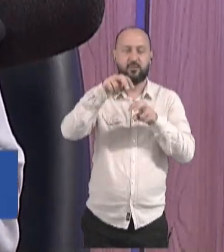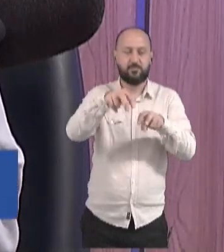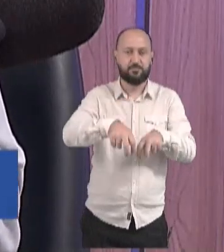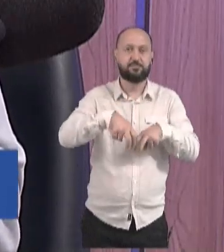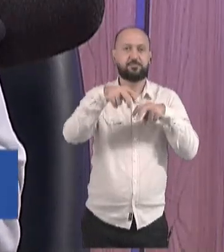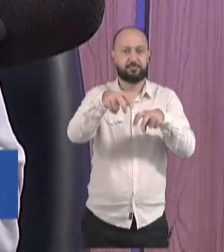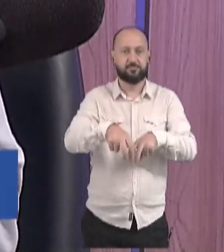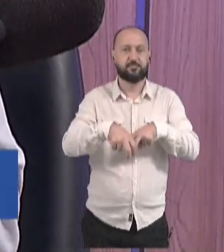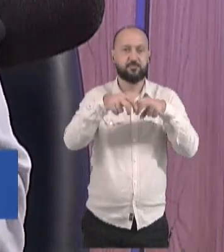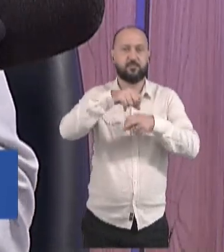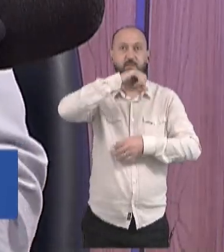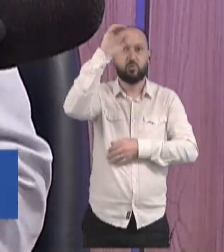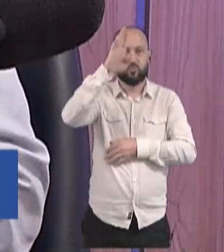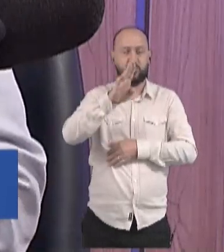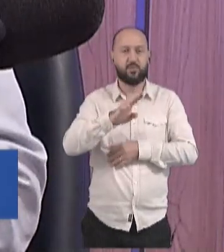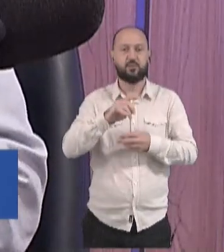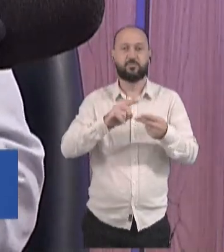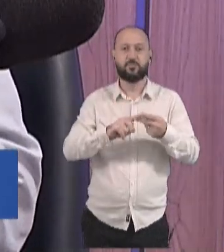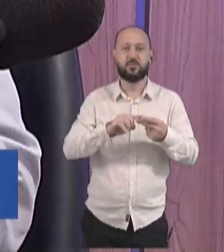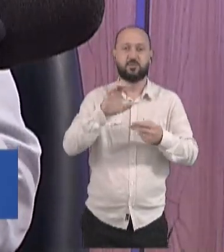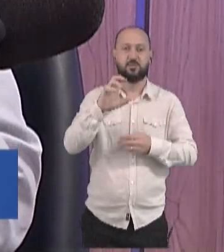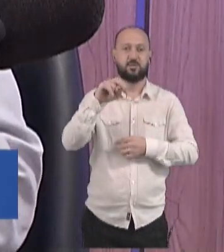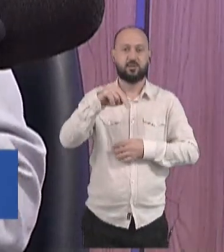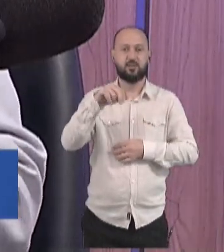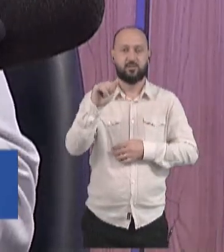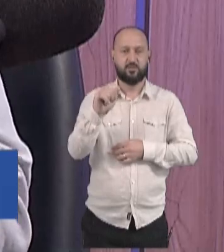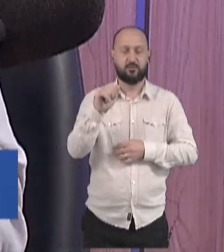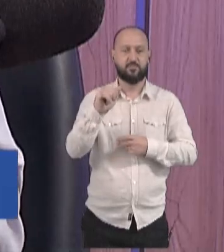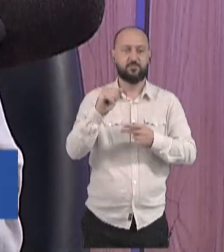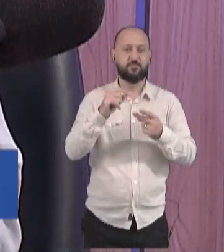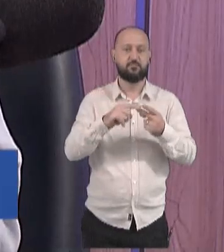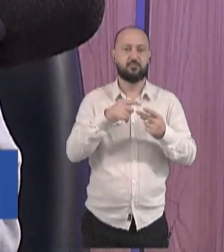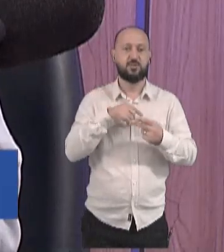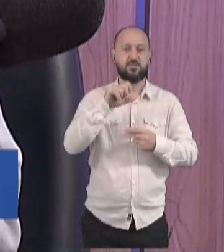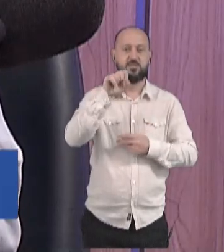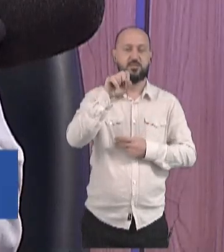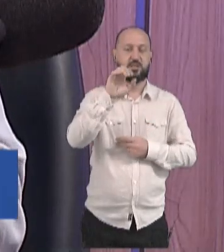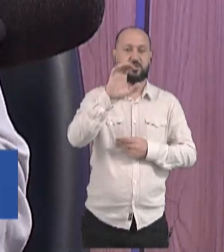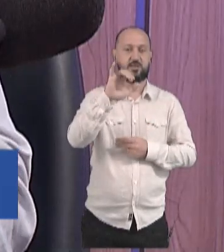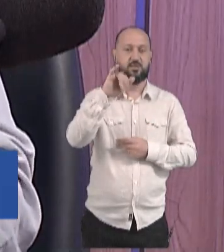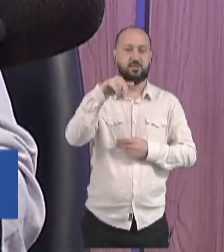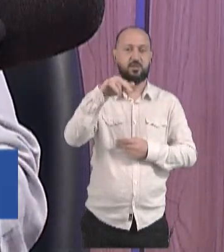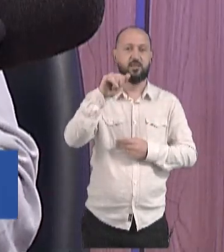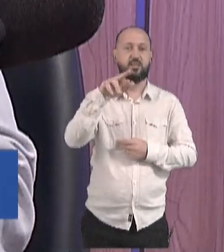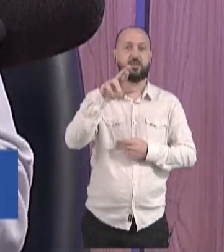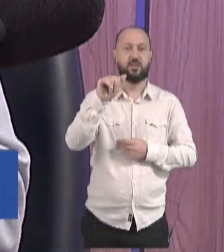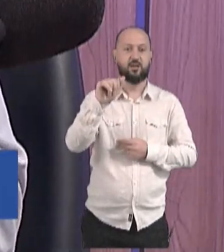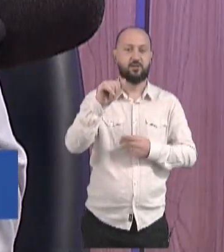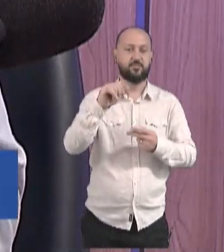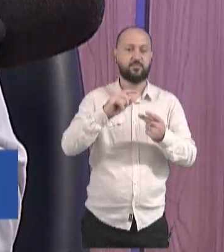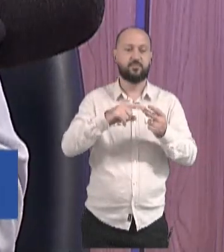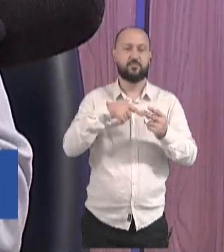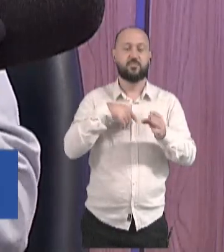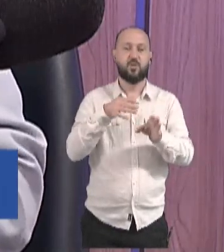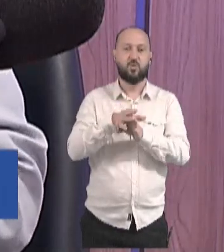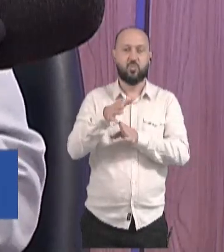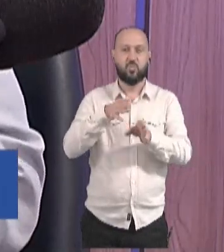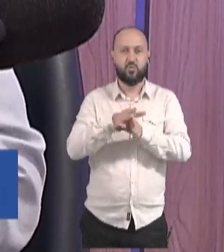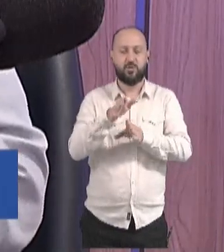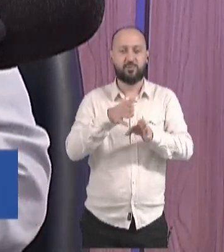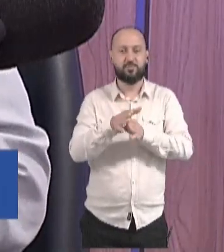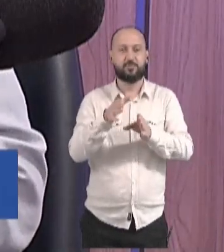Agricultura e Pecuária do Brasil, a CNA, e também a Sinara Olensky Broch, conselheira